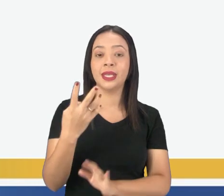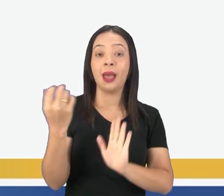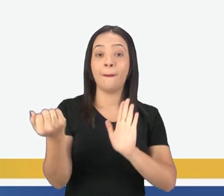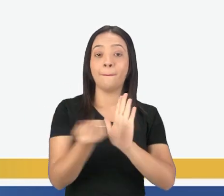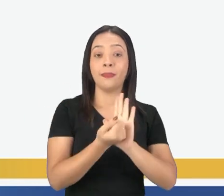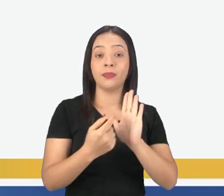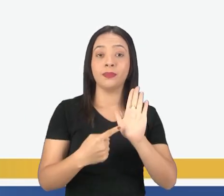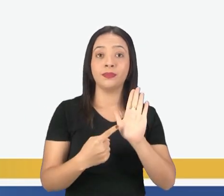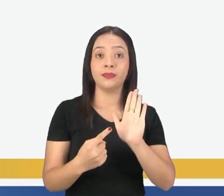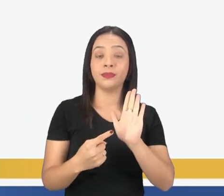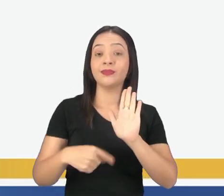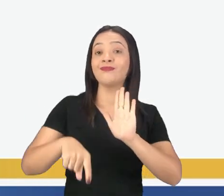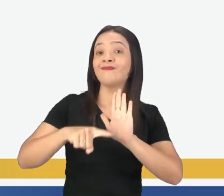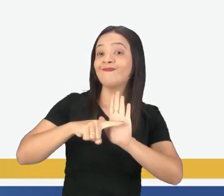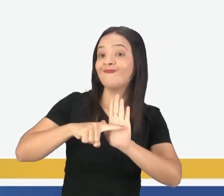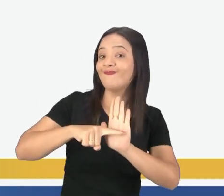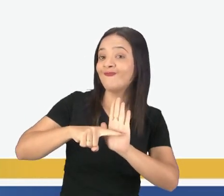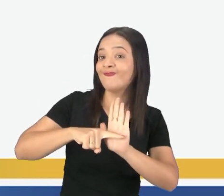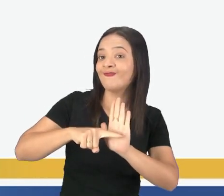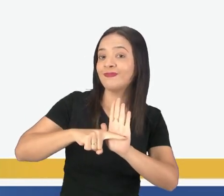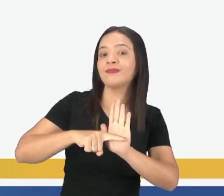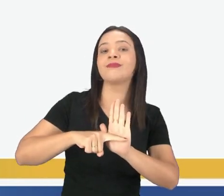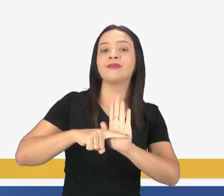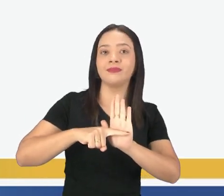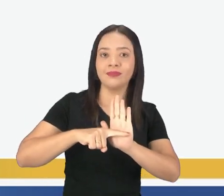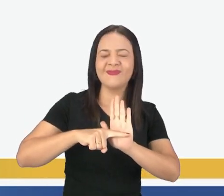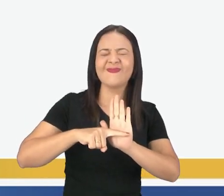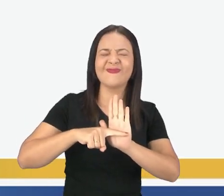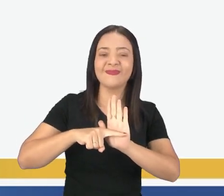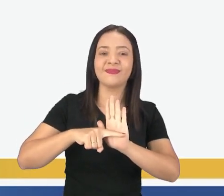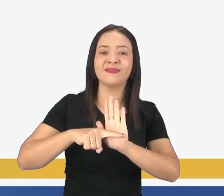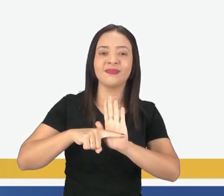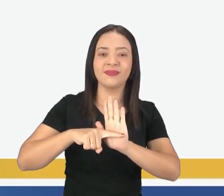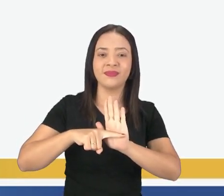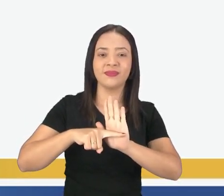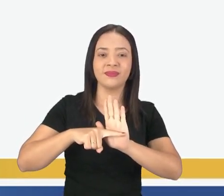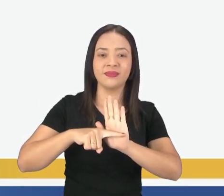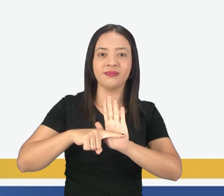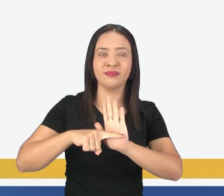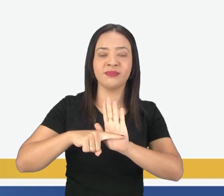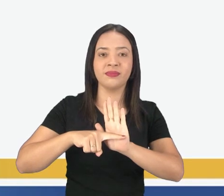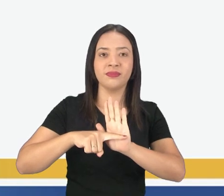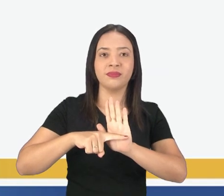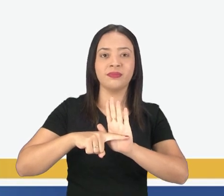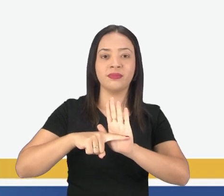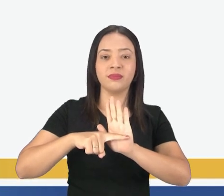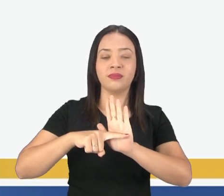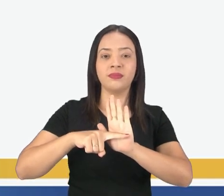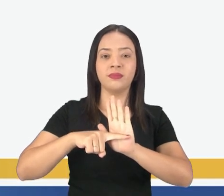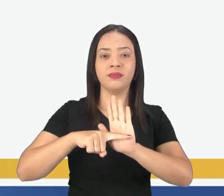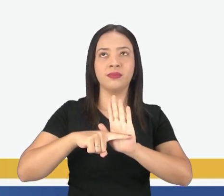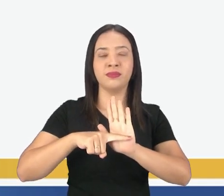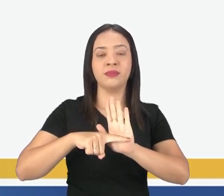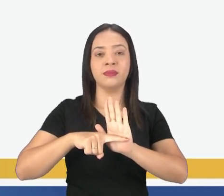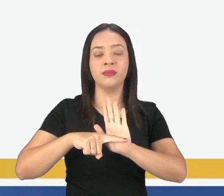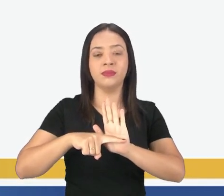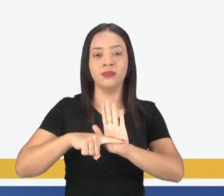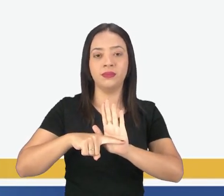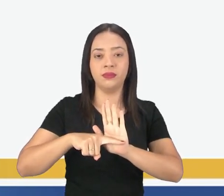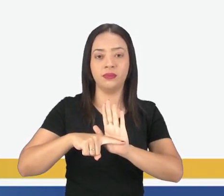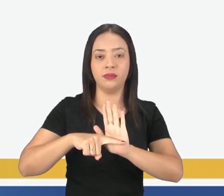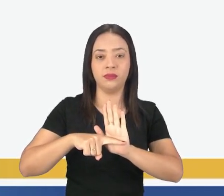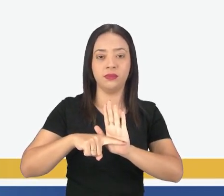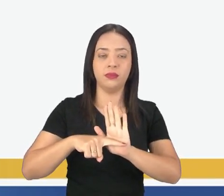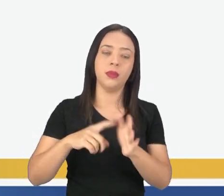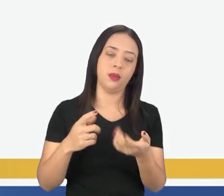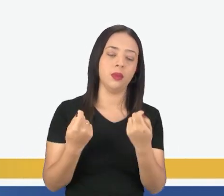pelo sinal, aí ó, um tracinho, né? Que simboliza menos aí. É que a gente fala, vocês